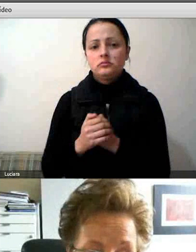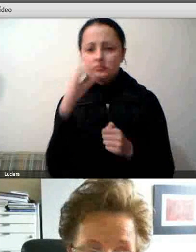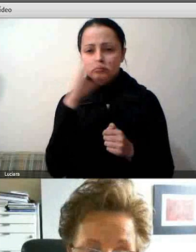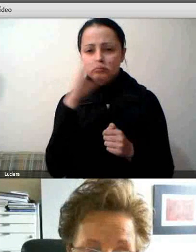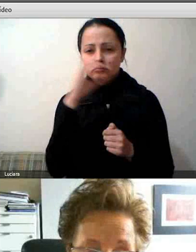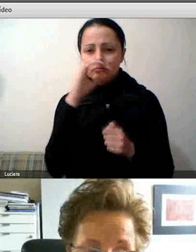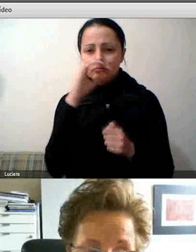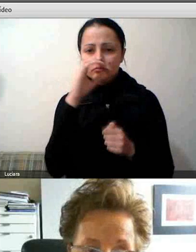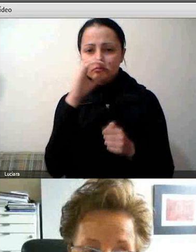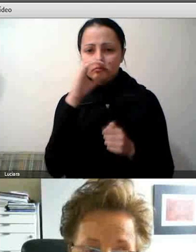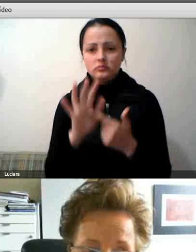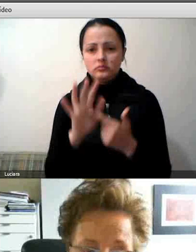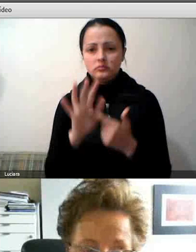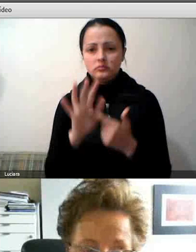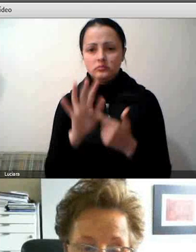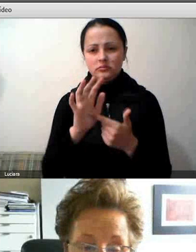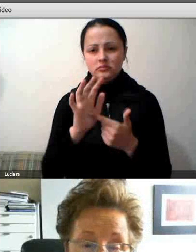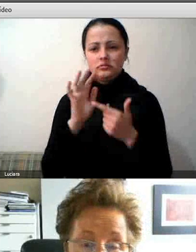passar rapidamente